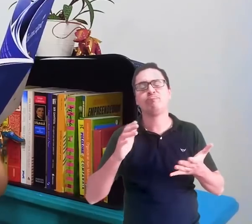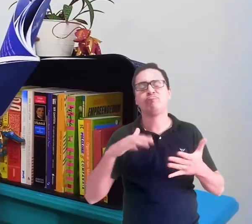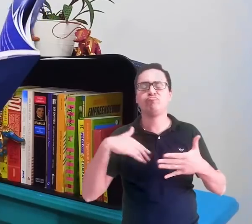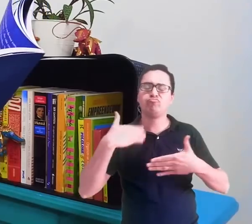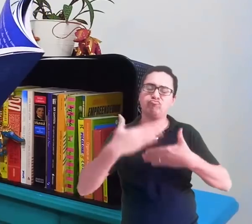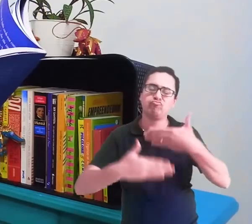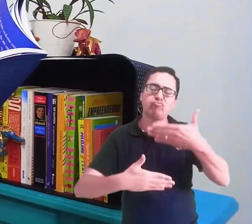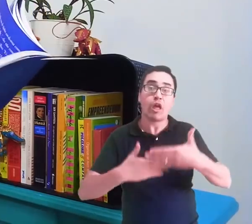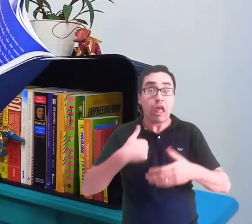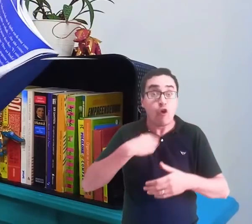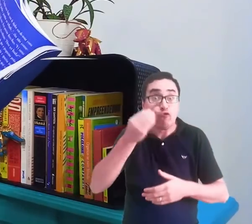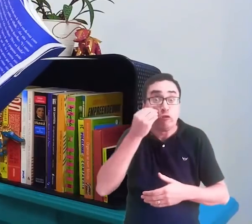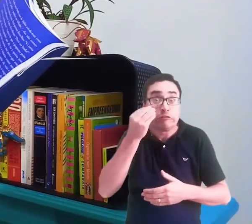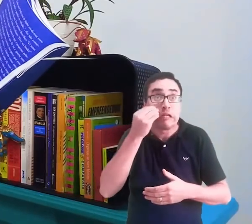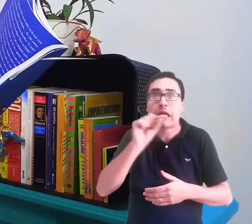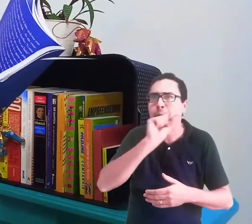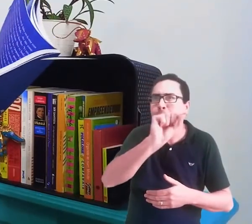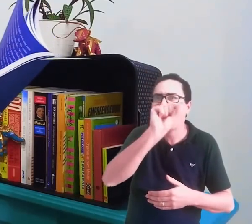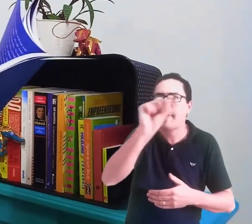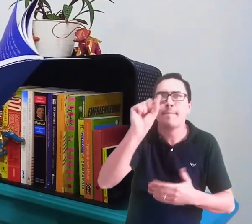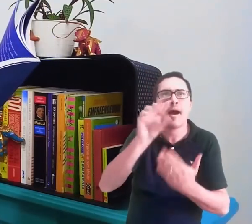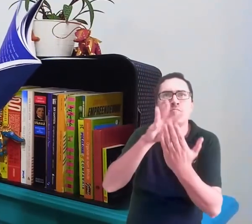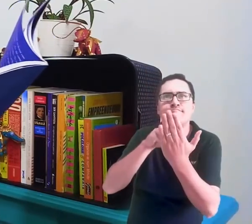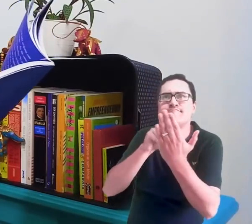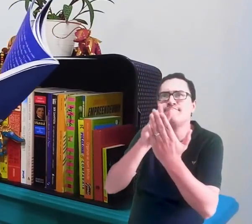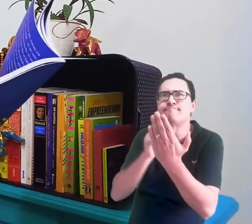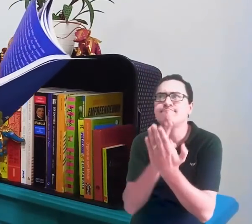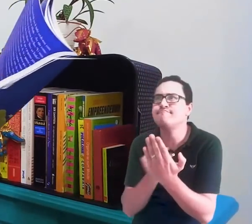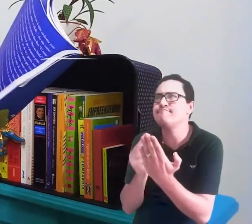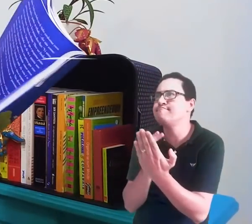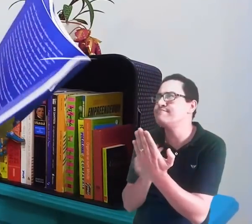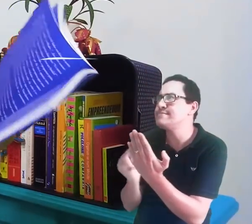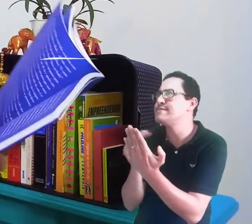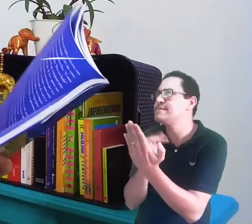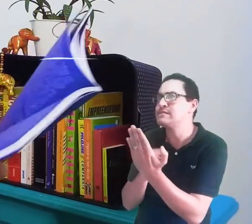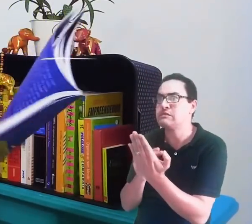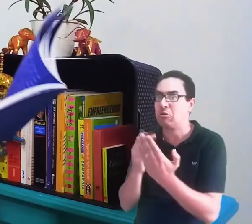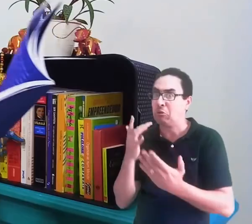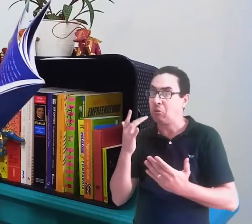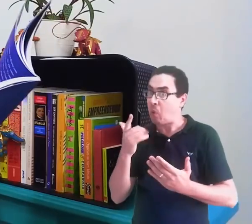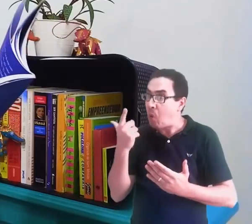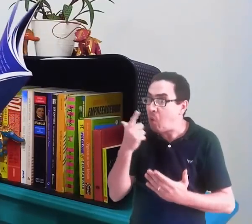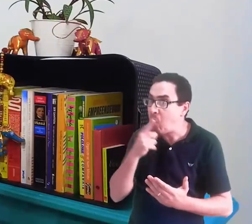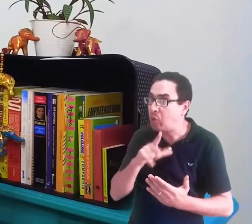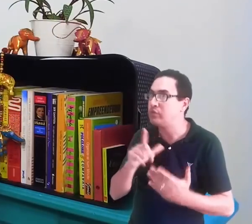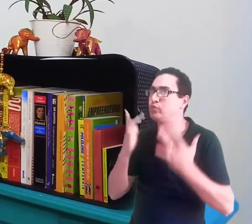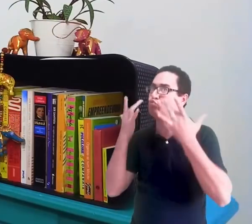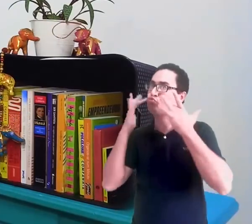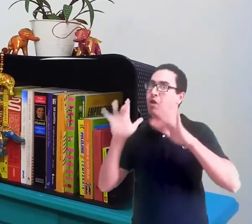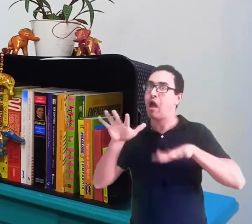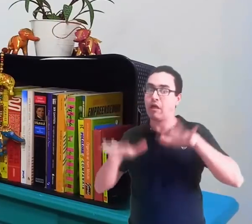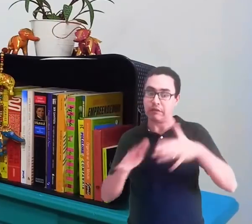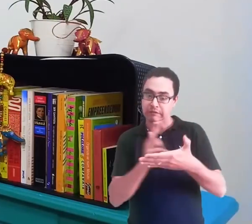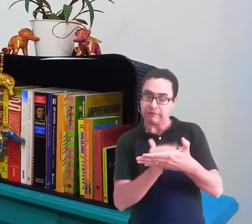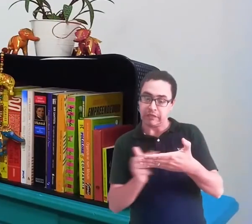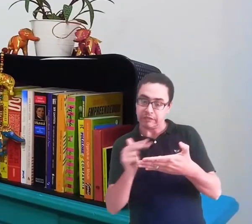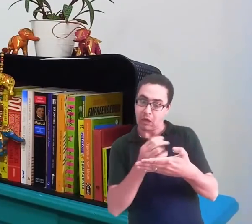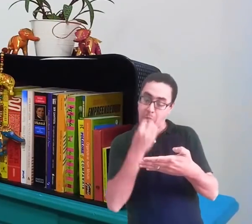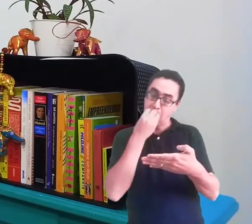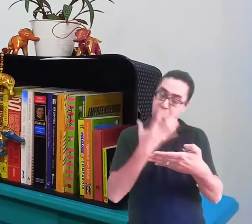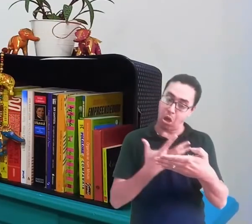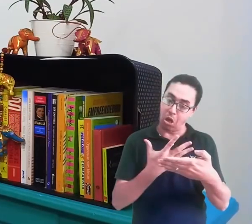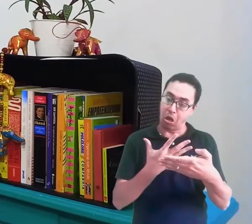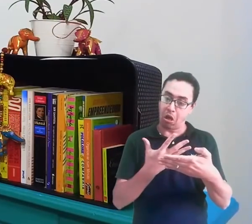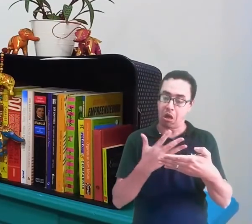certamente fazer retratos tão parecidos quanto possível, mas não sei se eu vou conseguir. Um desenho pode ser